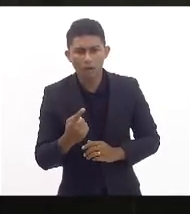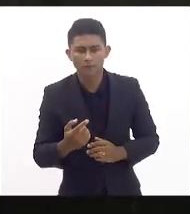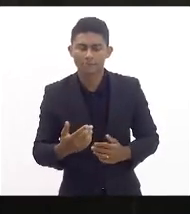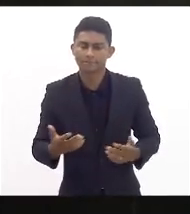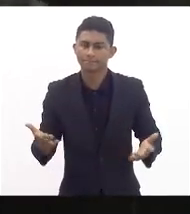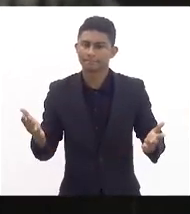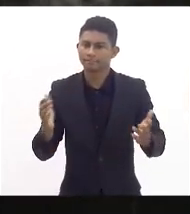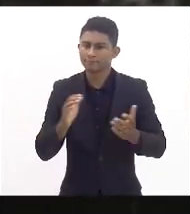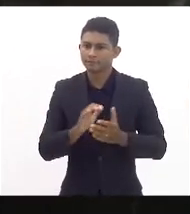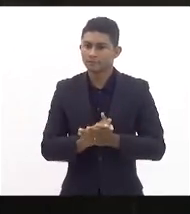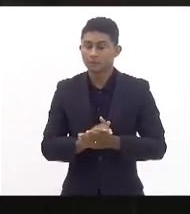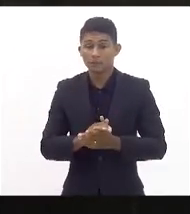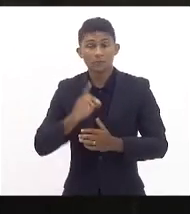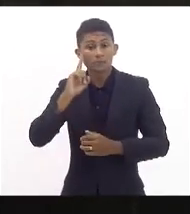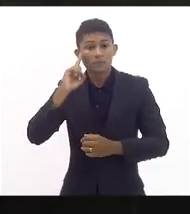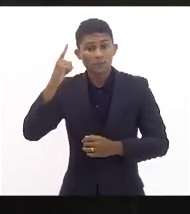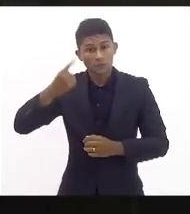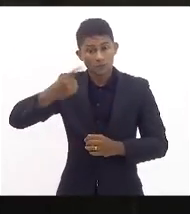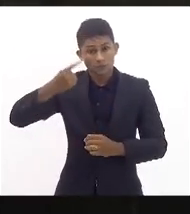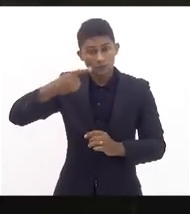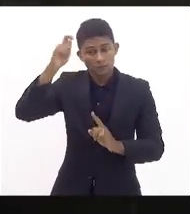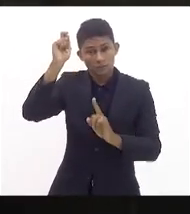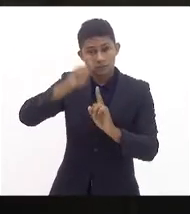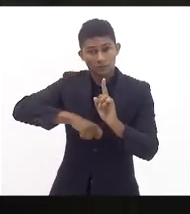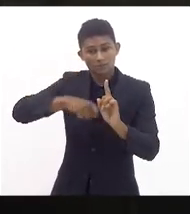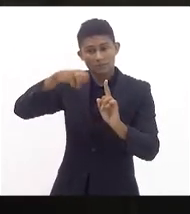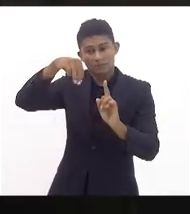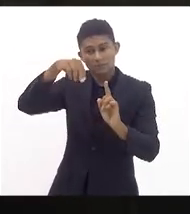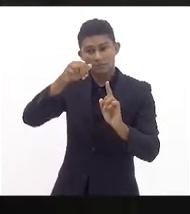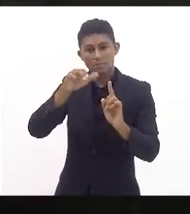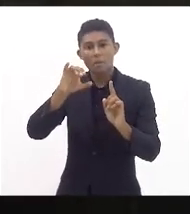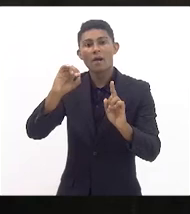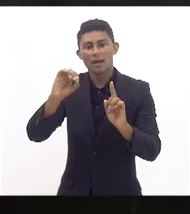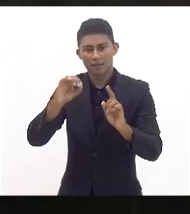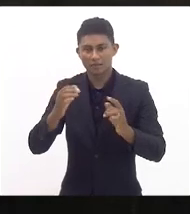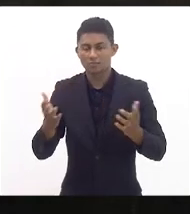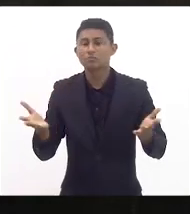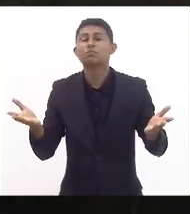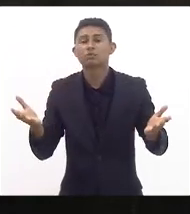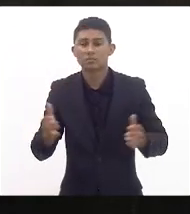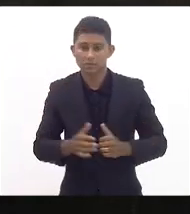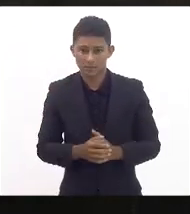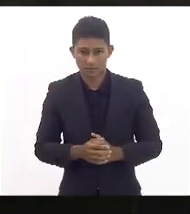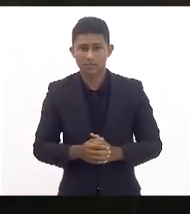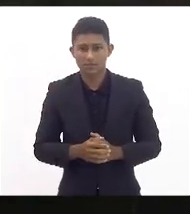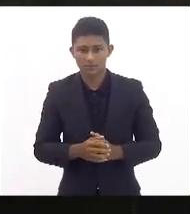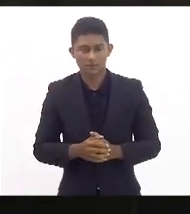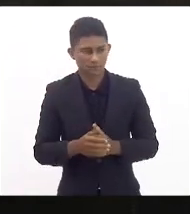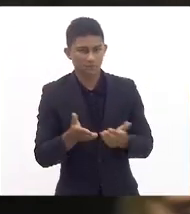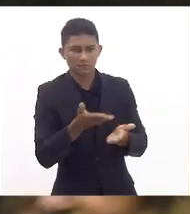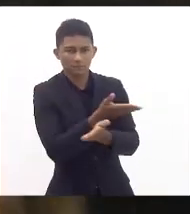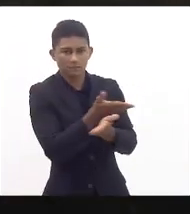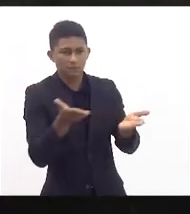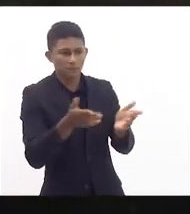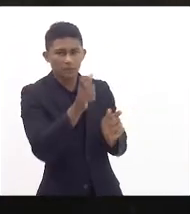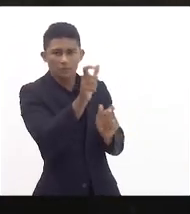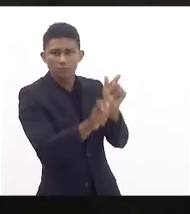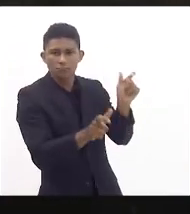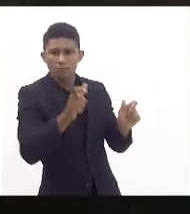Coelho, em 1º de maio, né, todos os profissionais